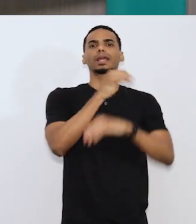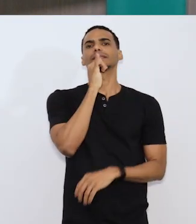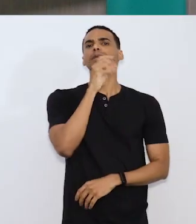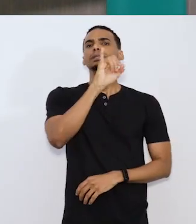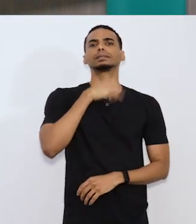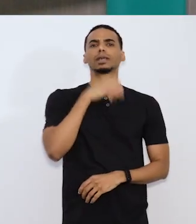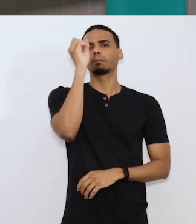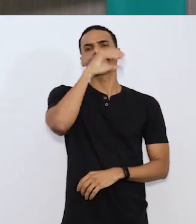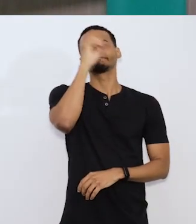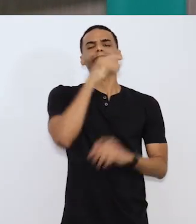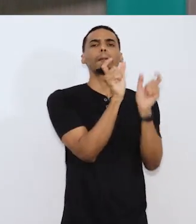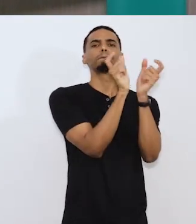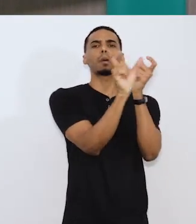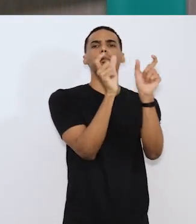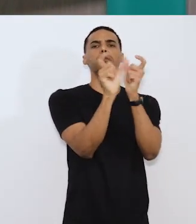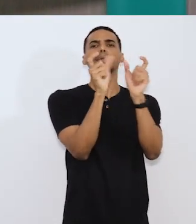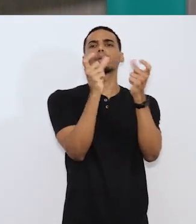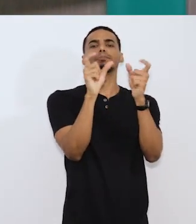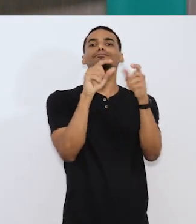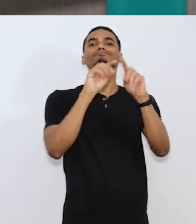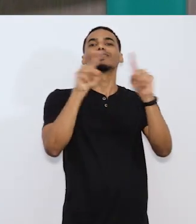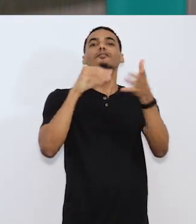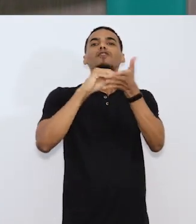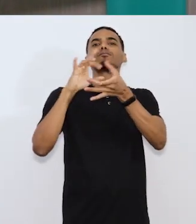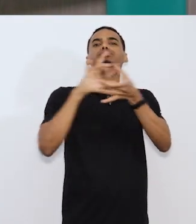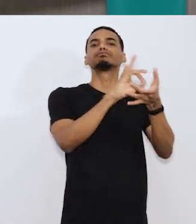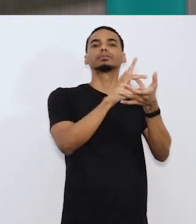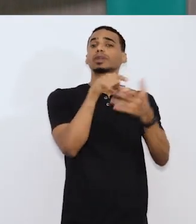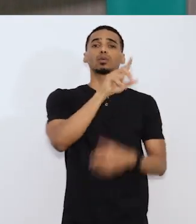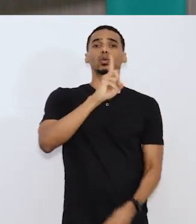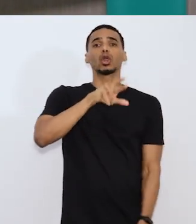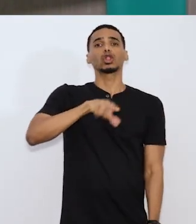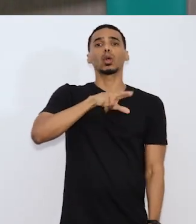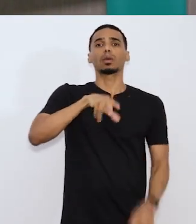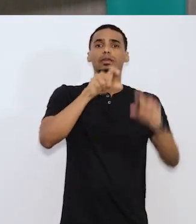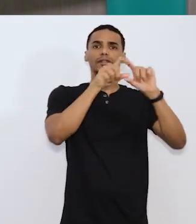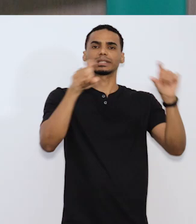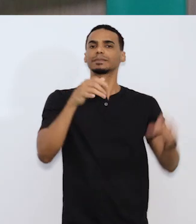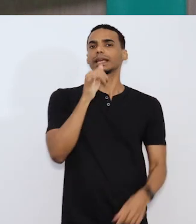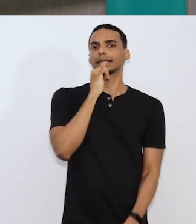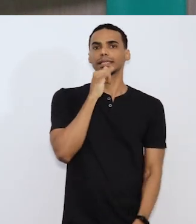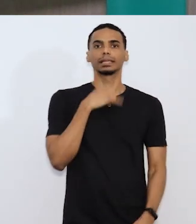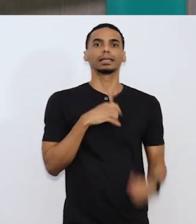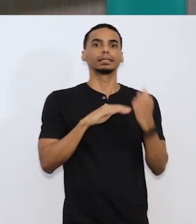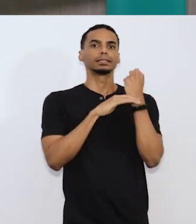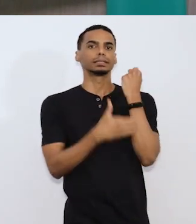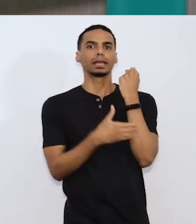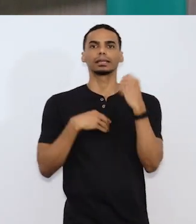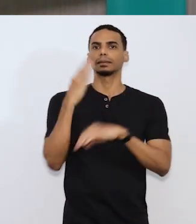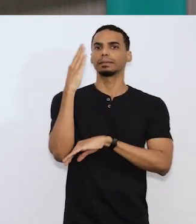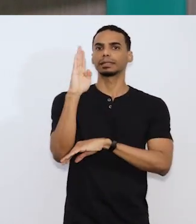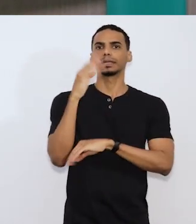várias palavras soltas, sem sentido nenhum, isso não é uma frase. Se eu falar, por exemplo, jaca,